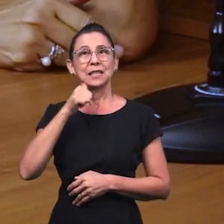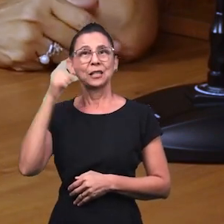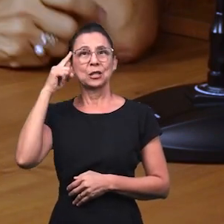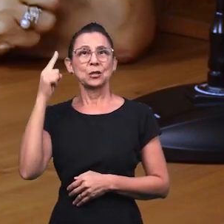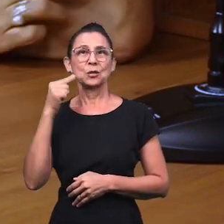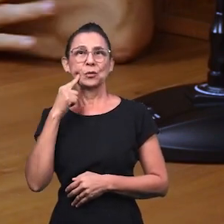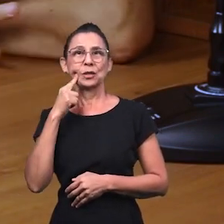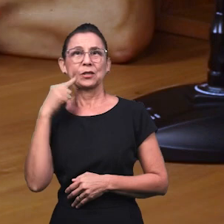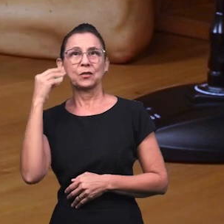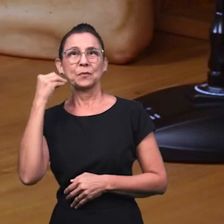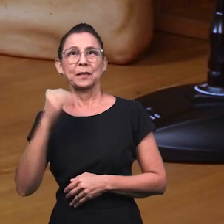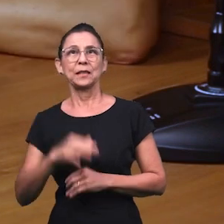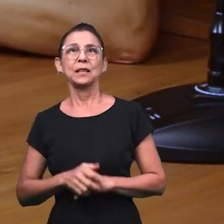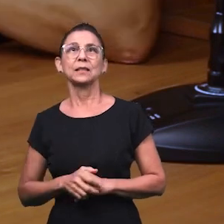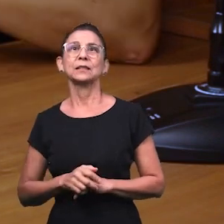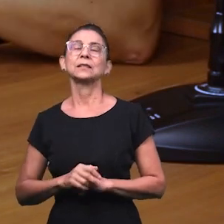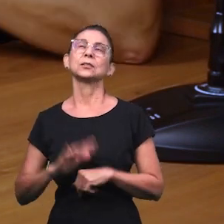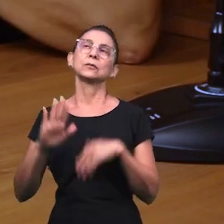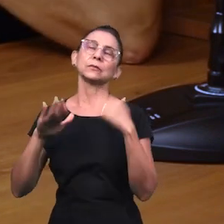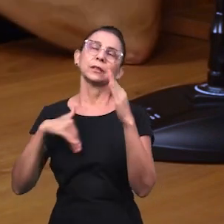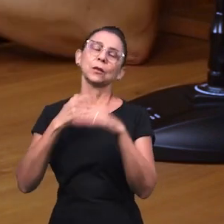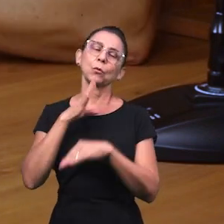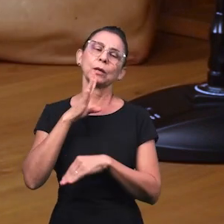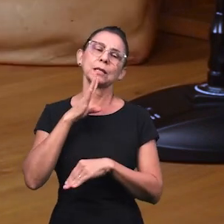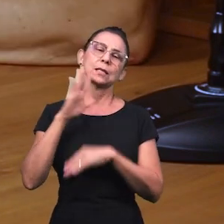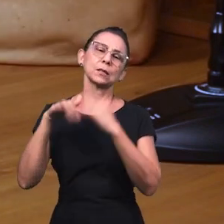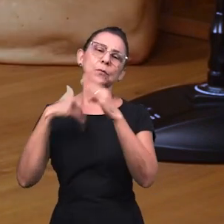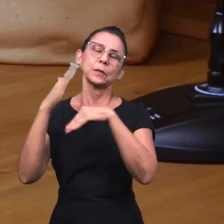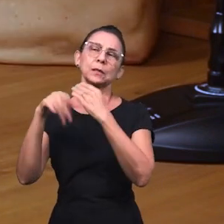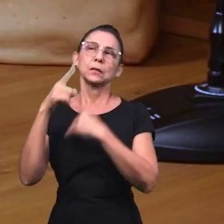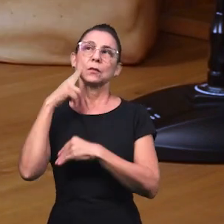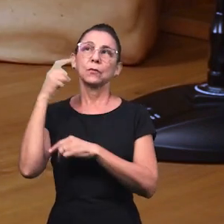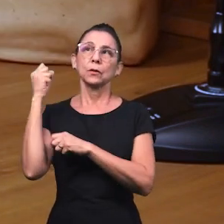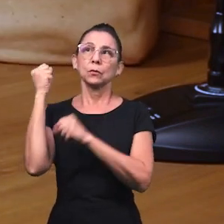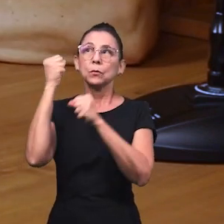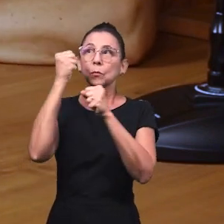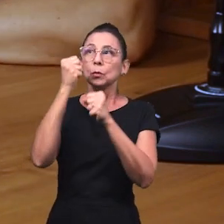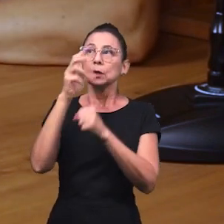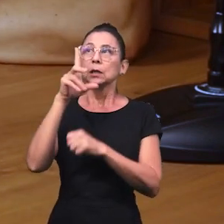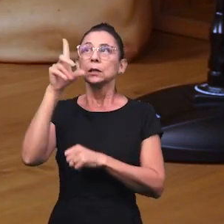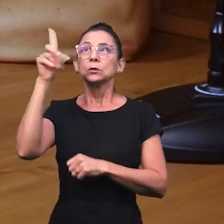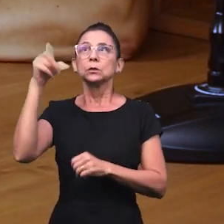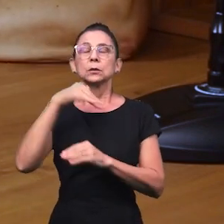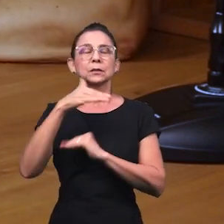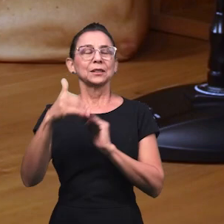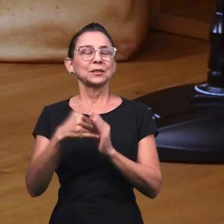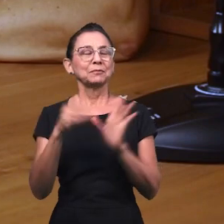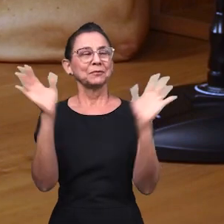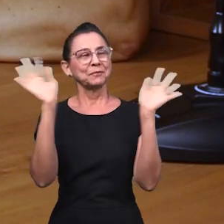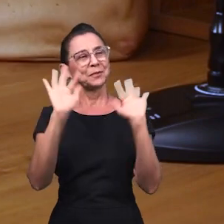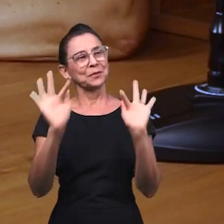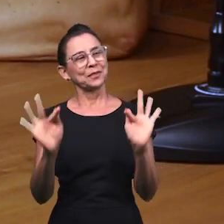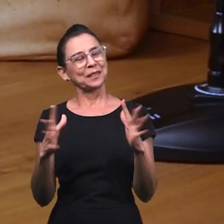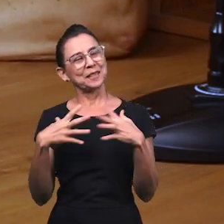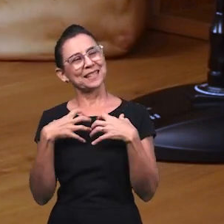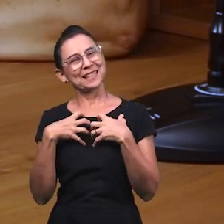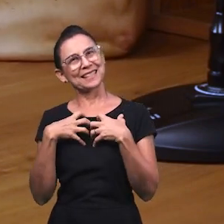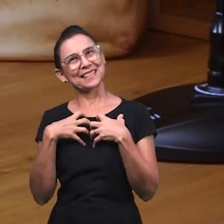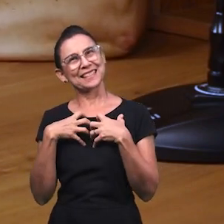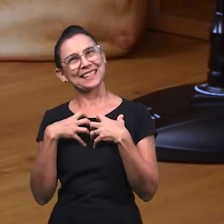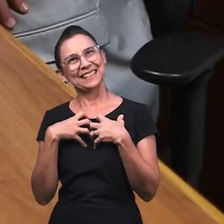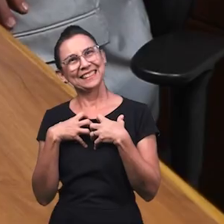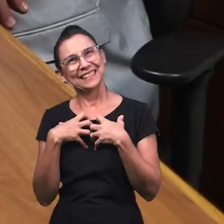experiência profunda com ela. Então, a gente vai conhecendo vocês, vendo a superação e vendo as mãos do Senhor em tudo. Eu fiquei muito feliz, estou